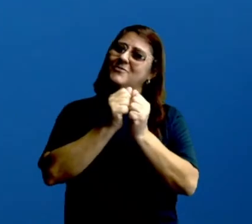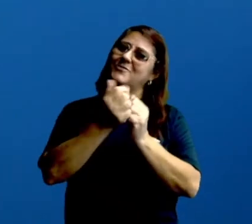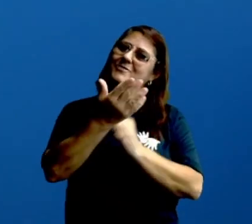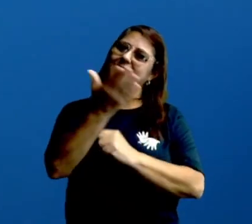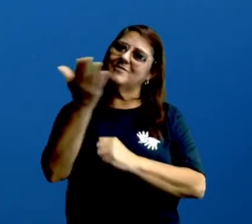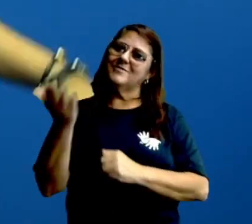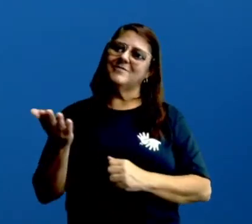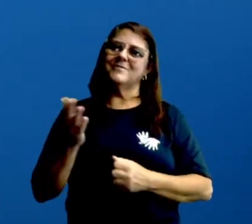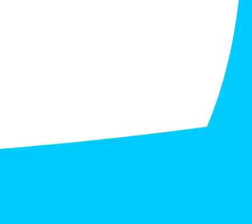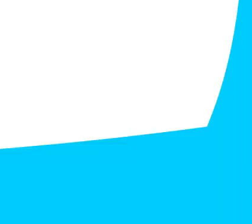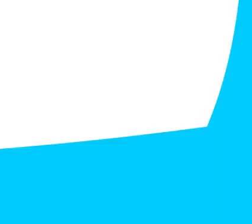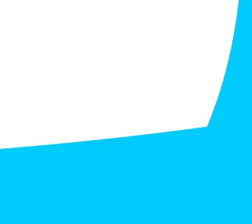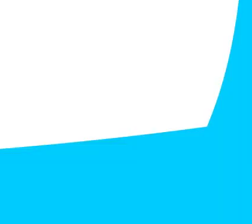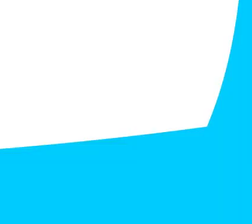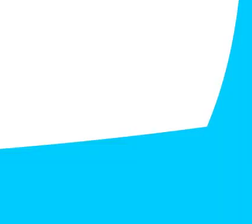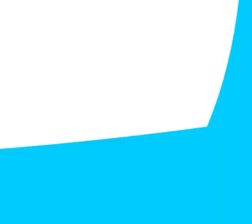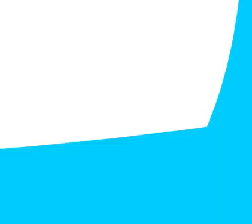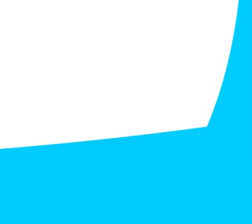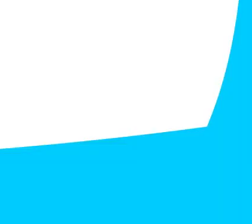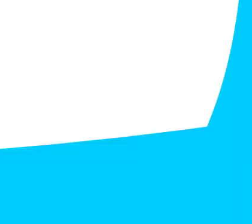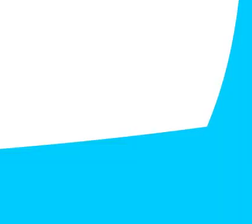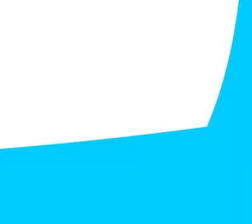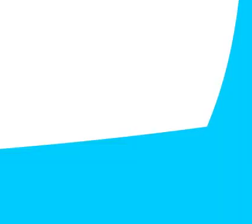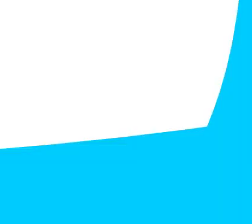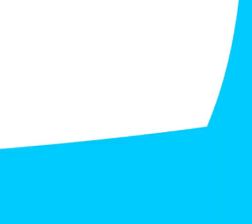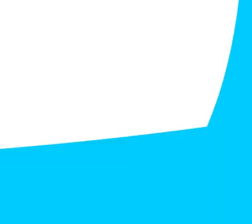aula tchau tchau